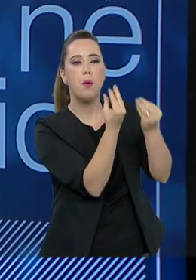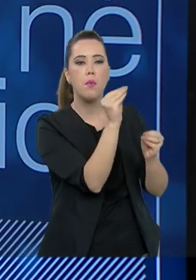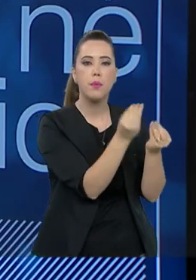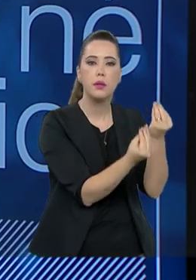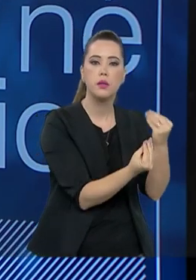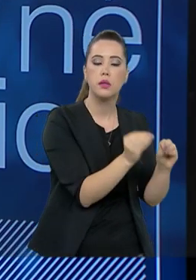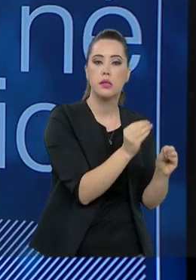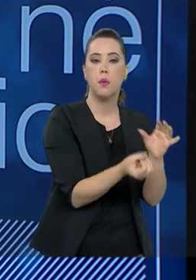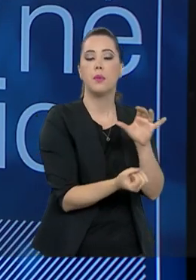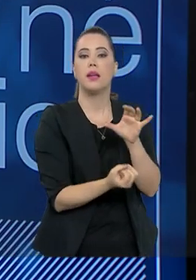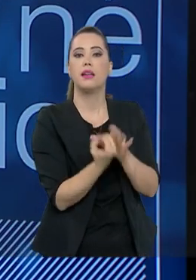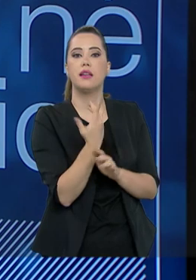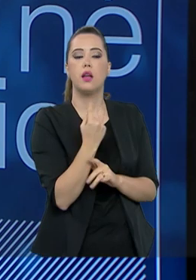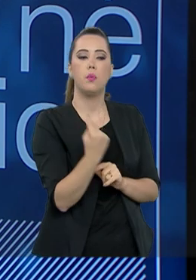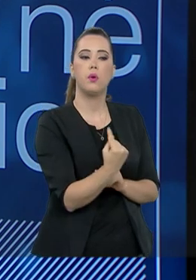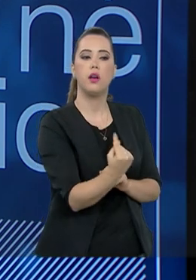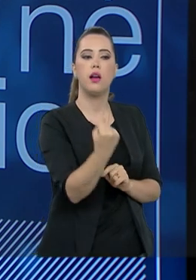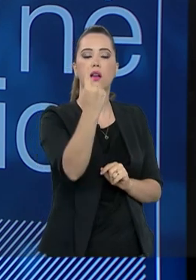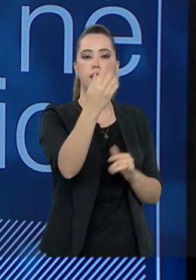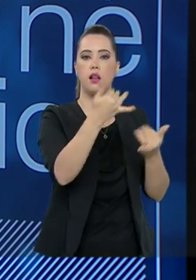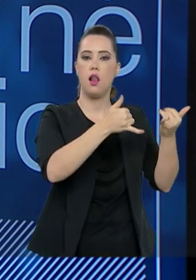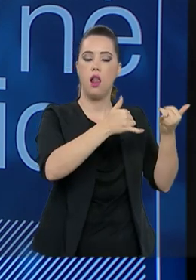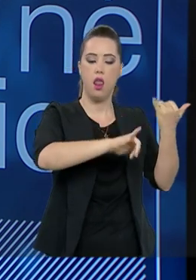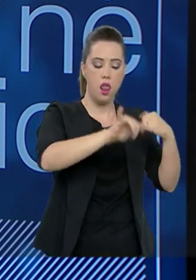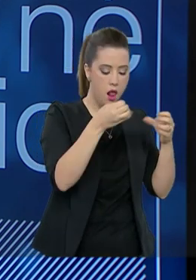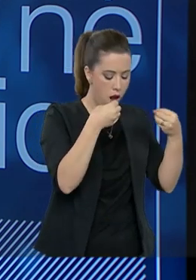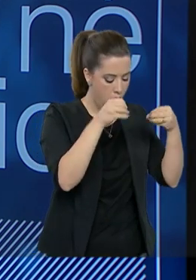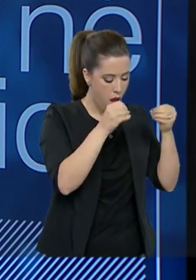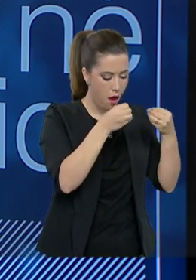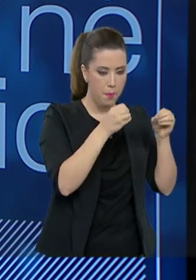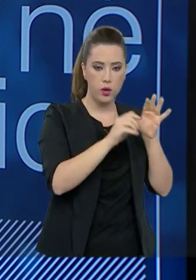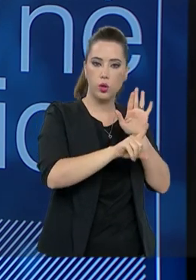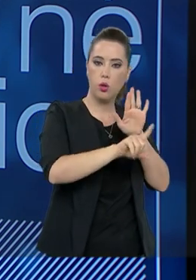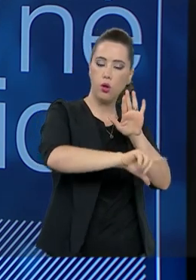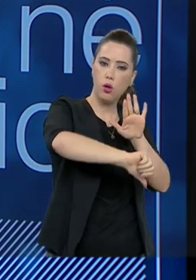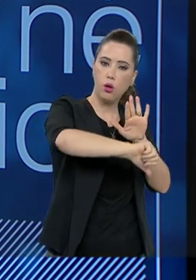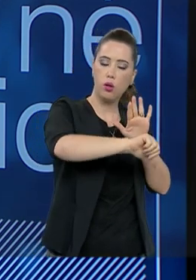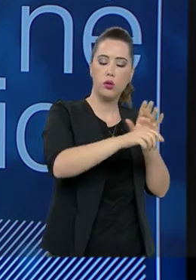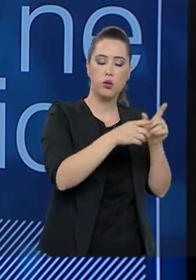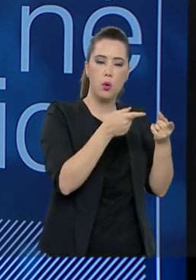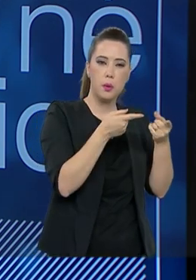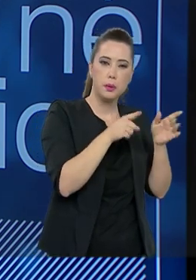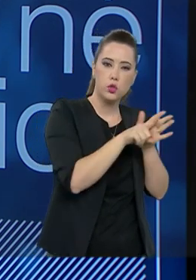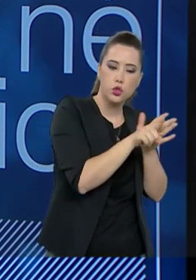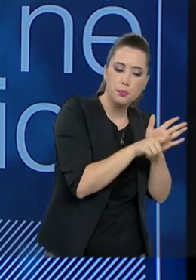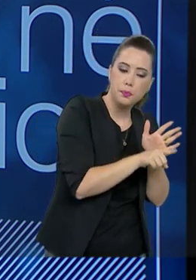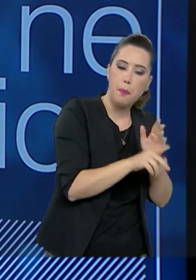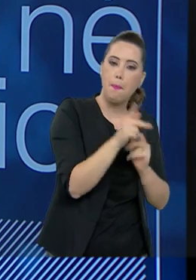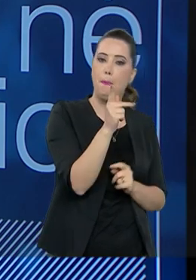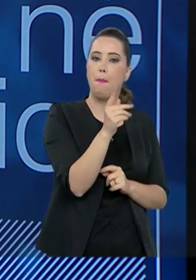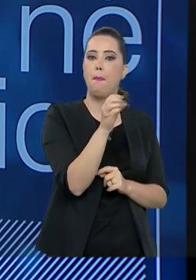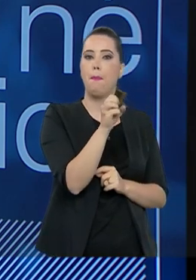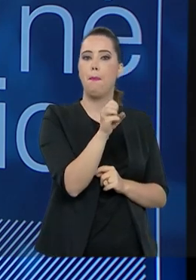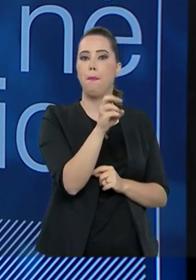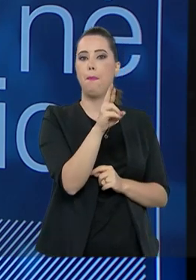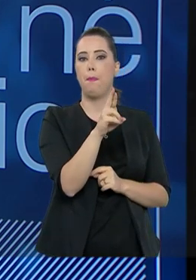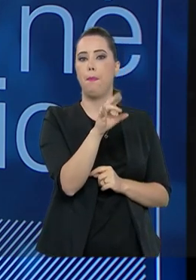são produzidas por cada laboratório pericial ligado as instituições de perícia